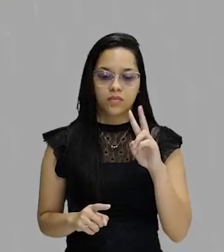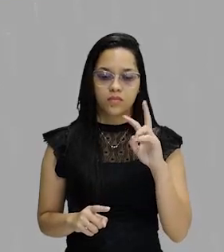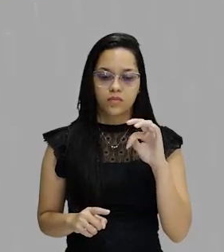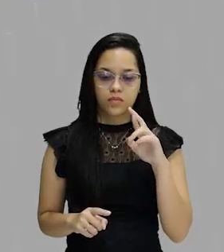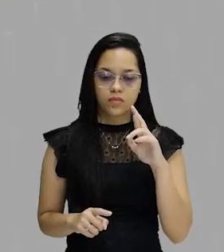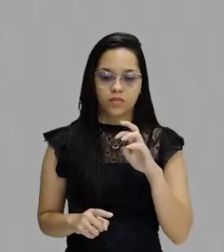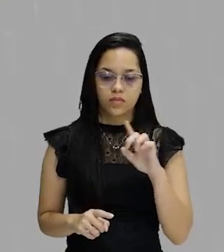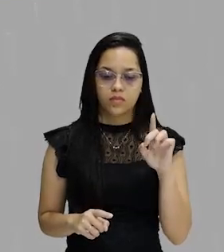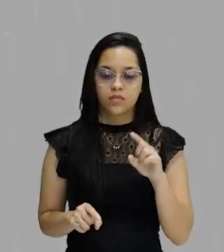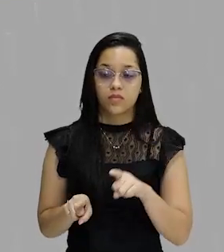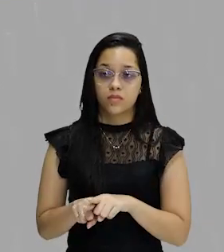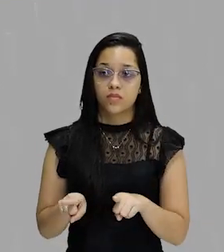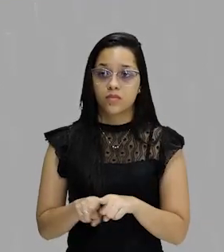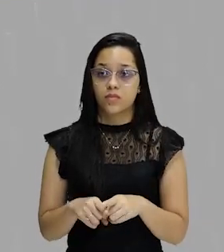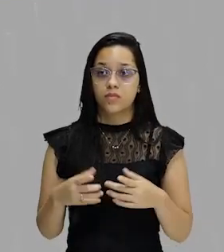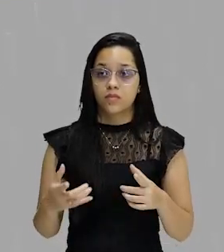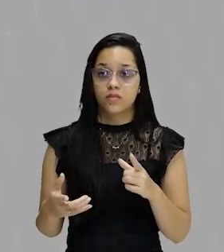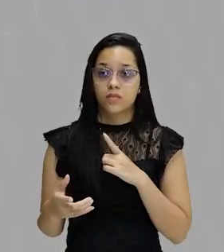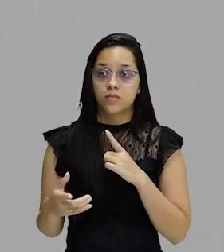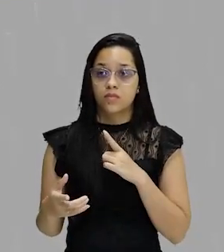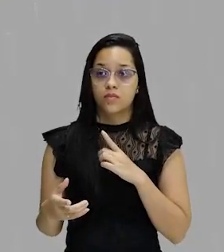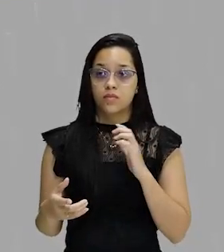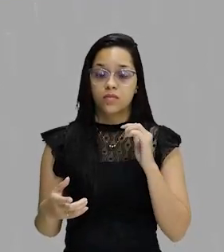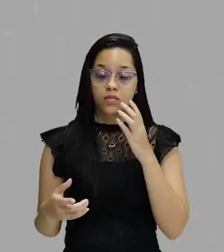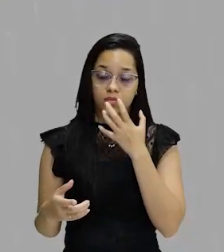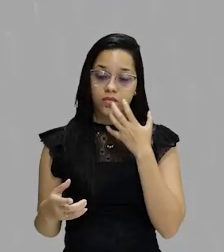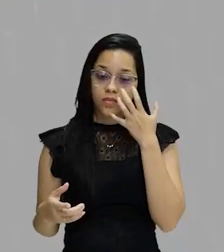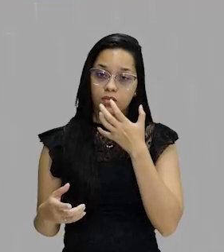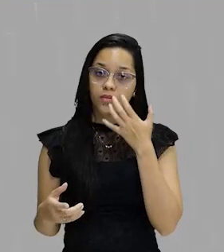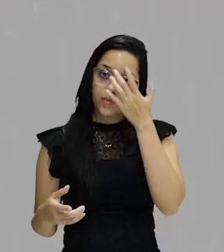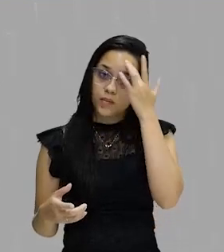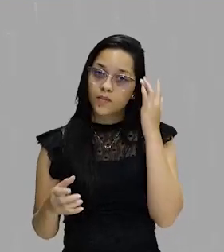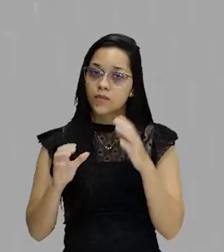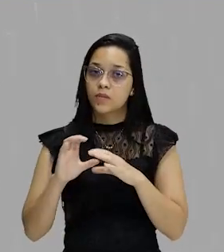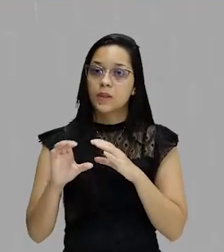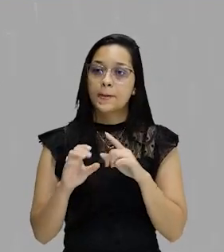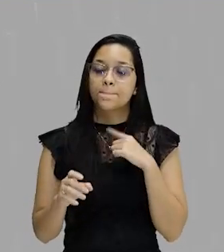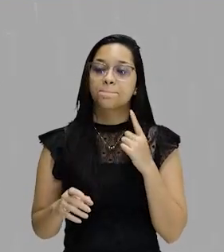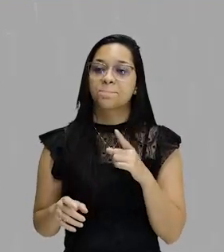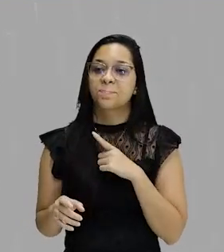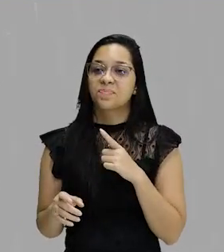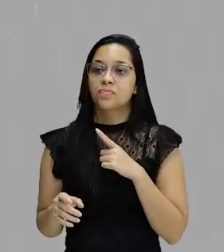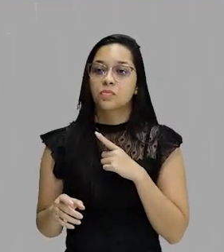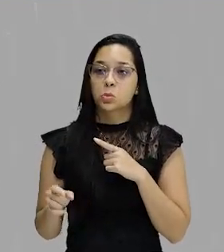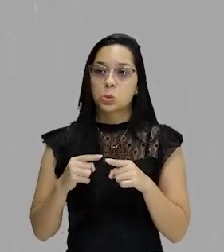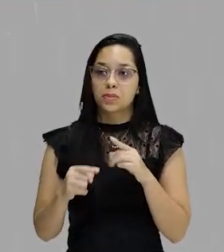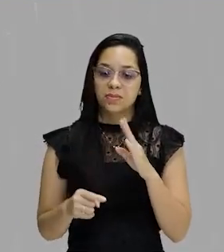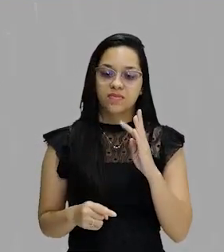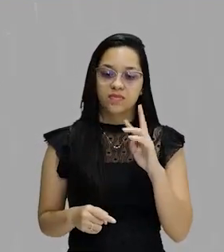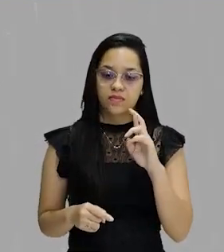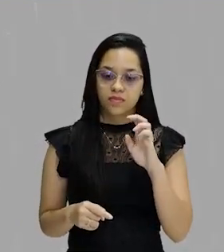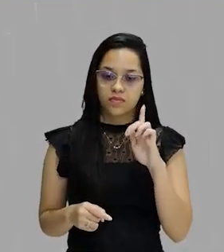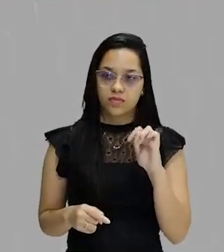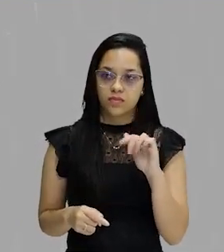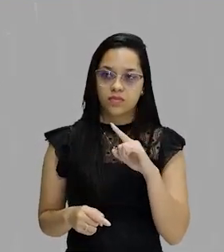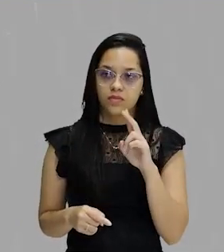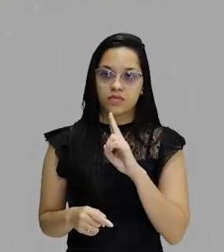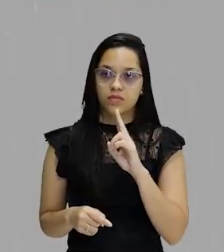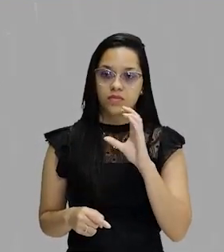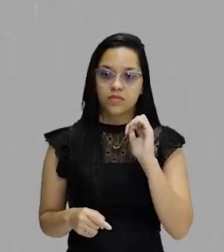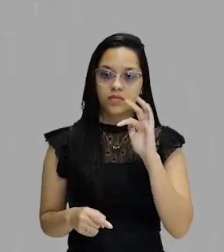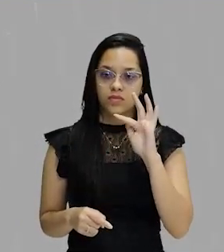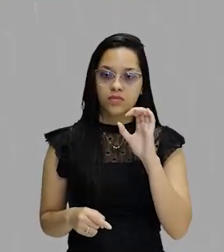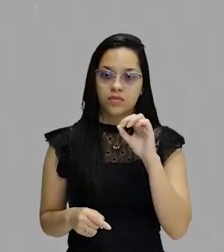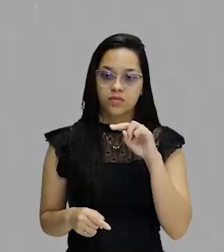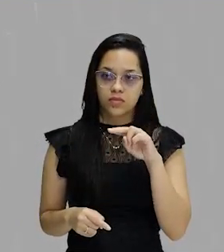até mesmo, por incrível que pareça, até cantores do que nós chamamos hoje de música brega, que na época era chamada música